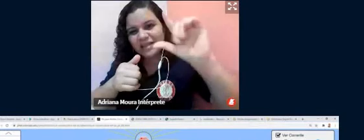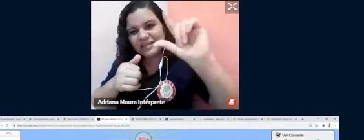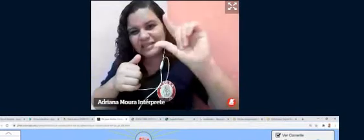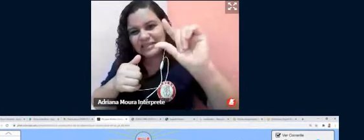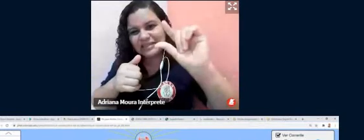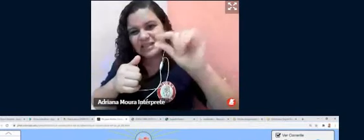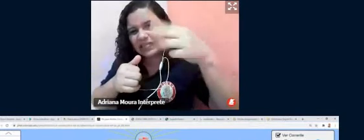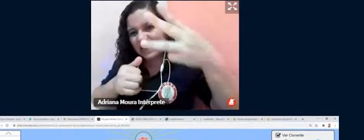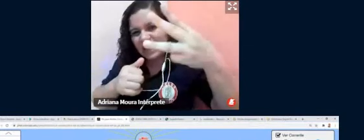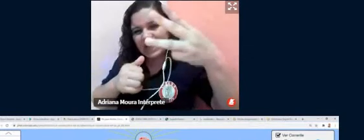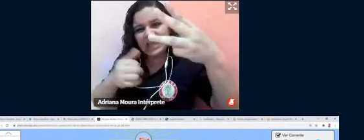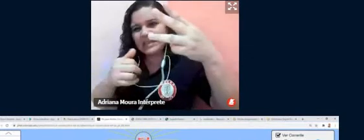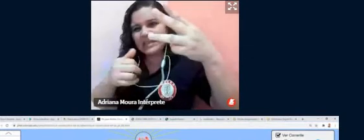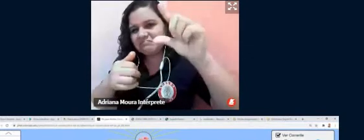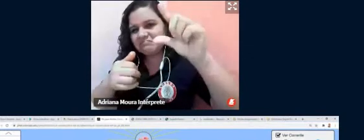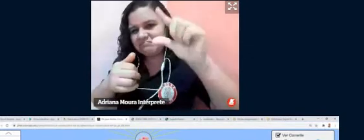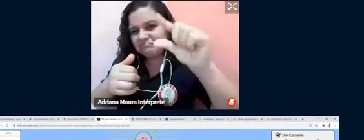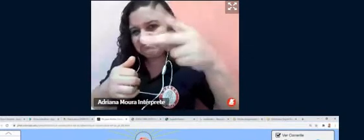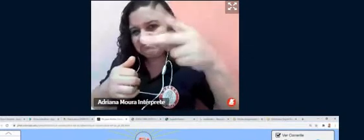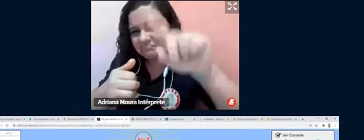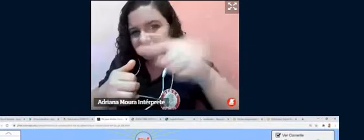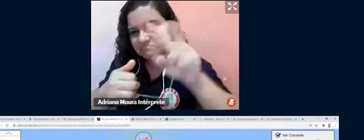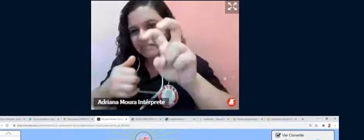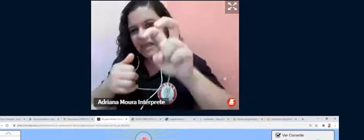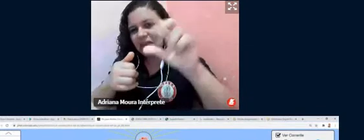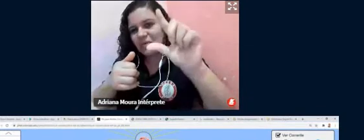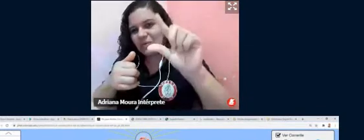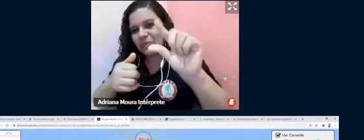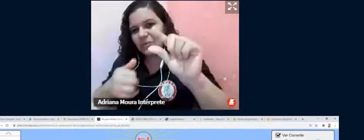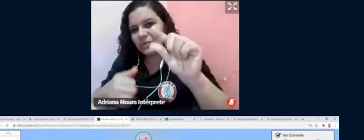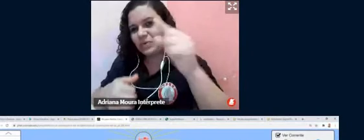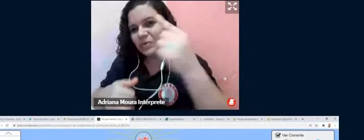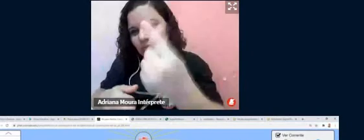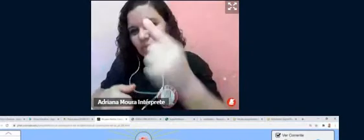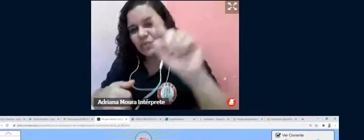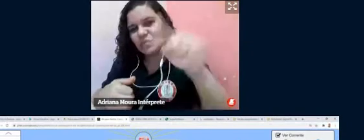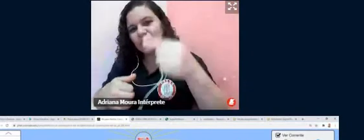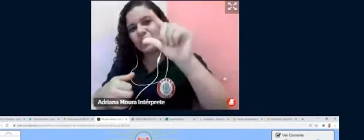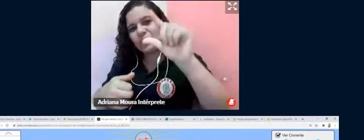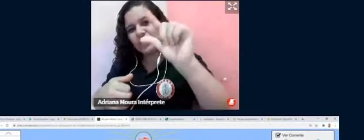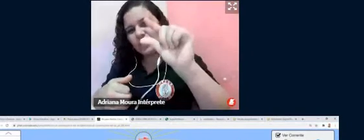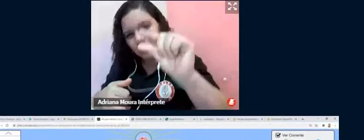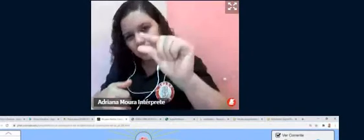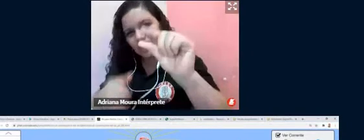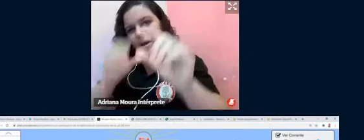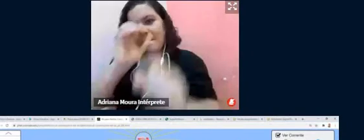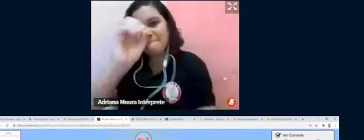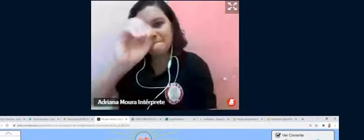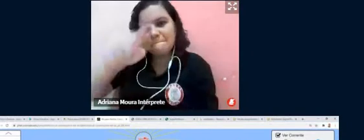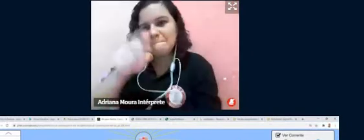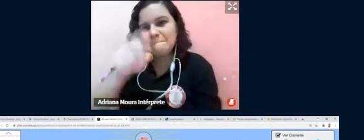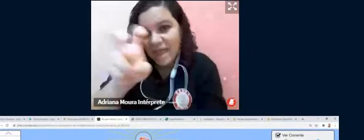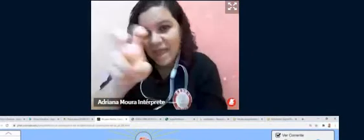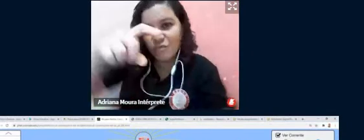3, 2,5, 2, 1,5, 1, e o mínimo que eu consigo, meio ohm. Observe que à